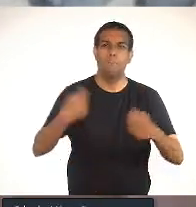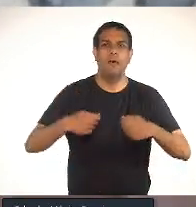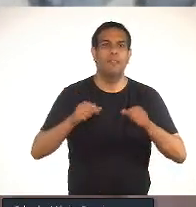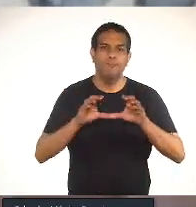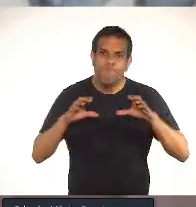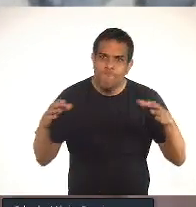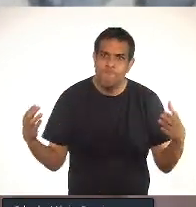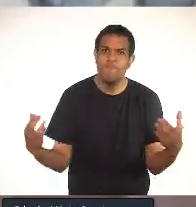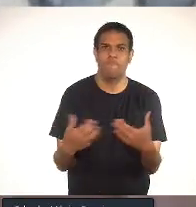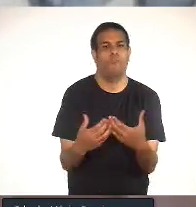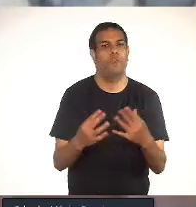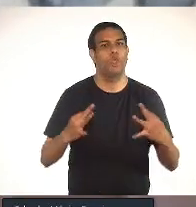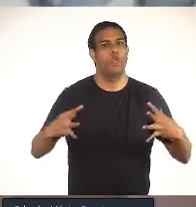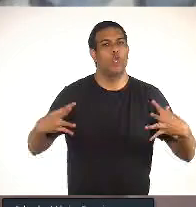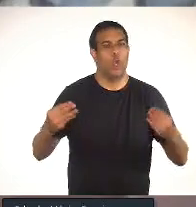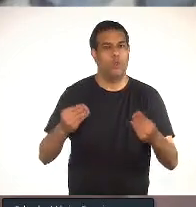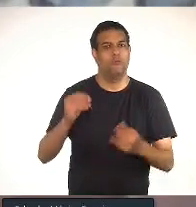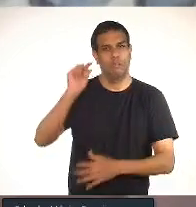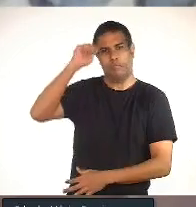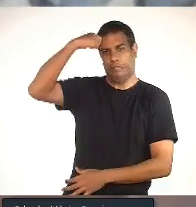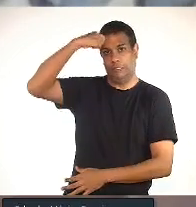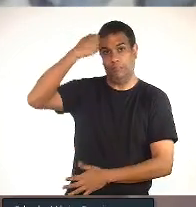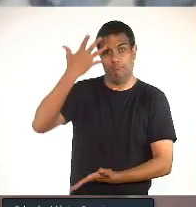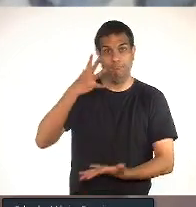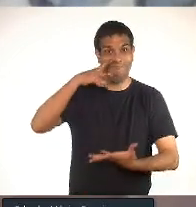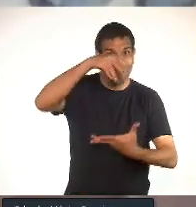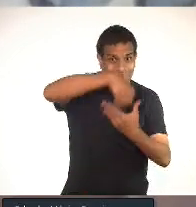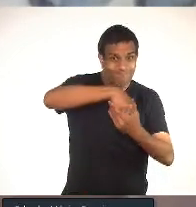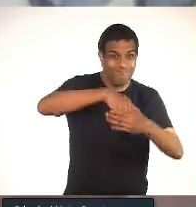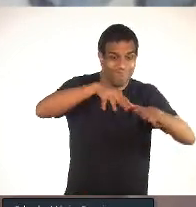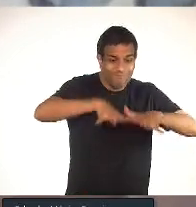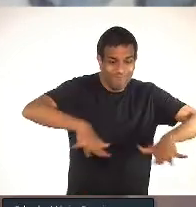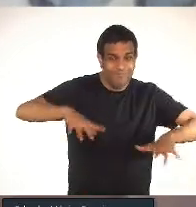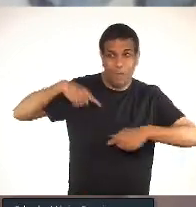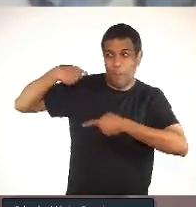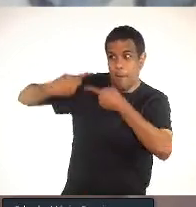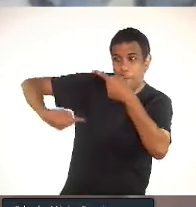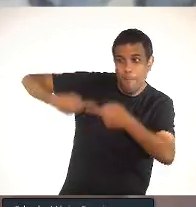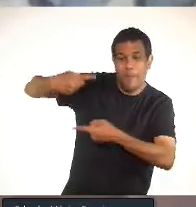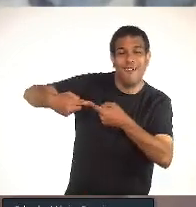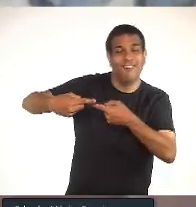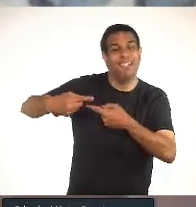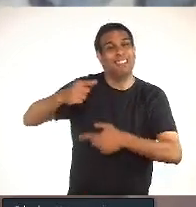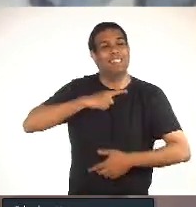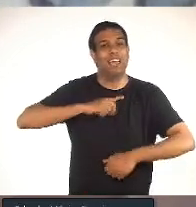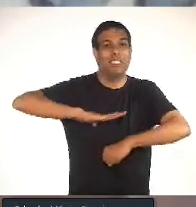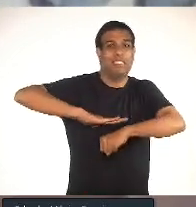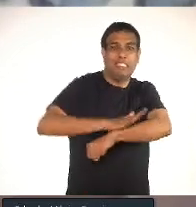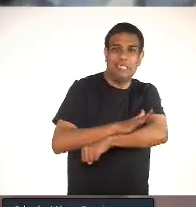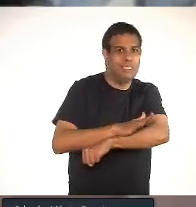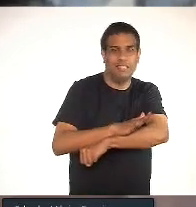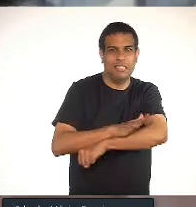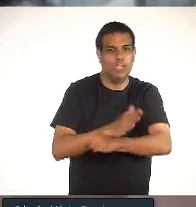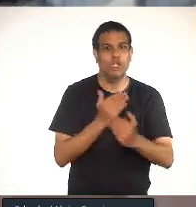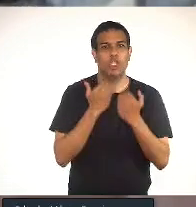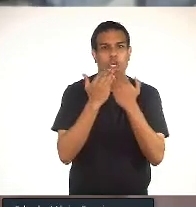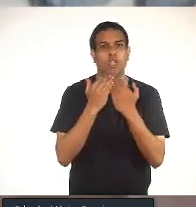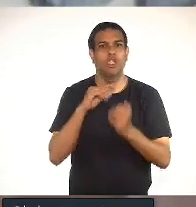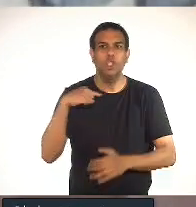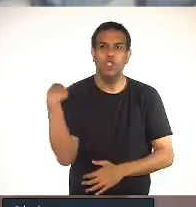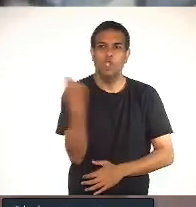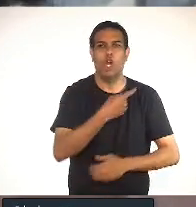Queira o sistema, o racismo institucional, o racismo concreto e simbólico, não dá mais para fazer sem